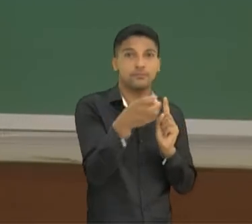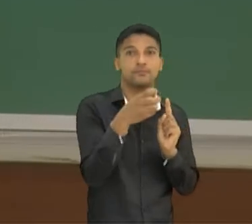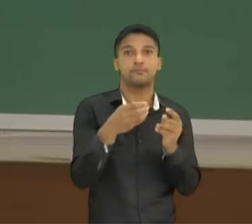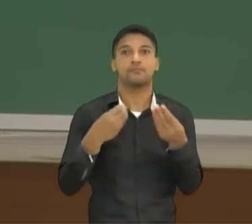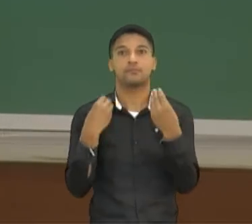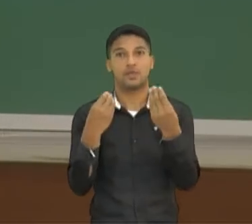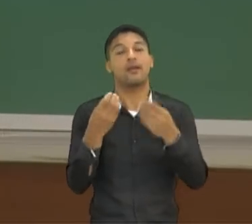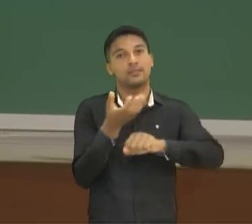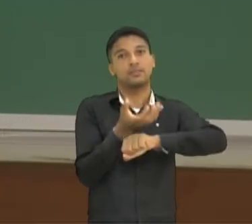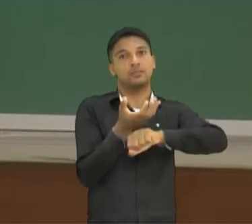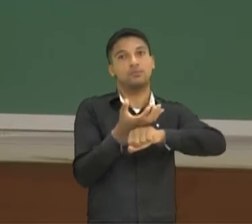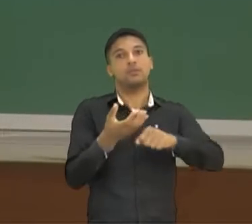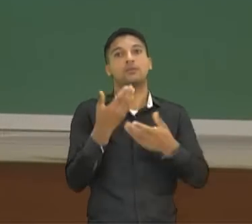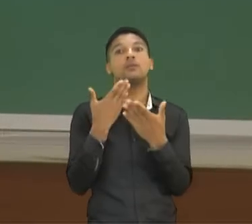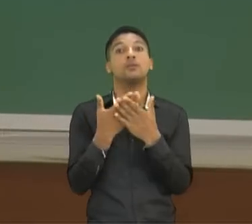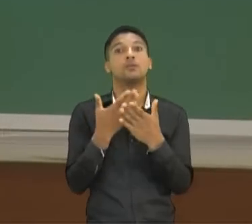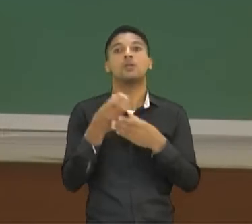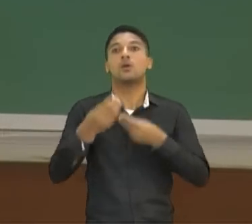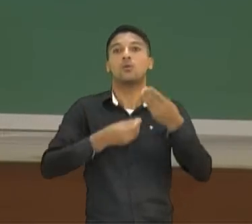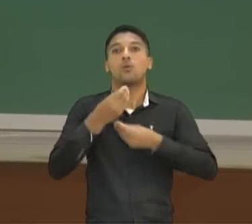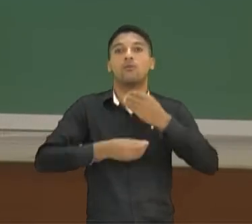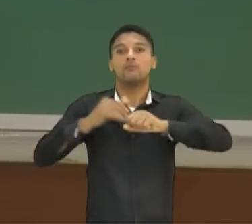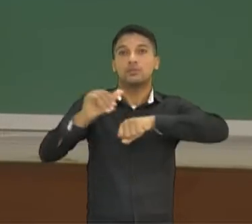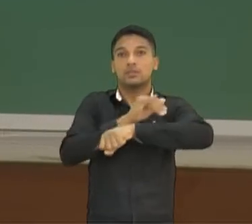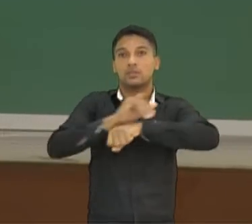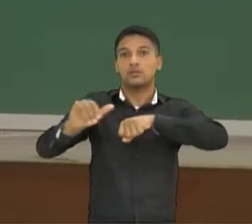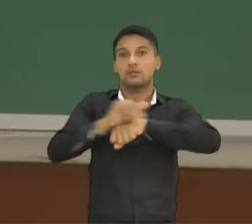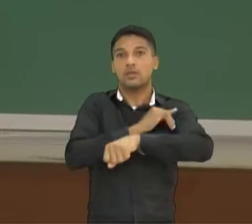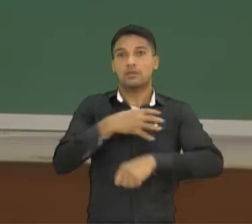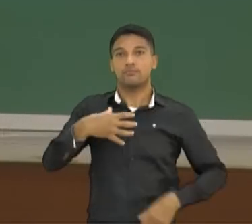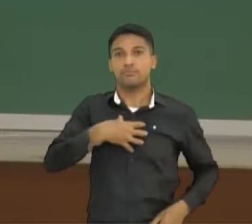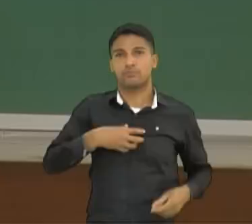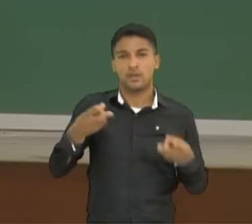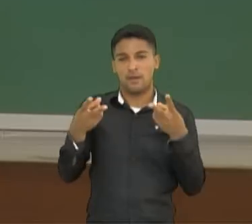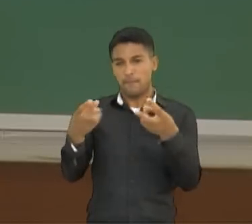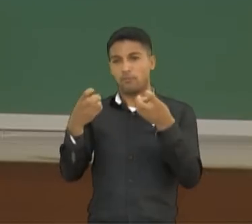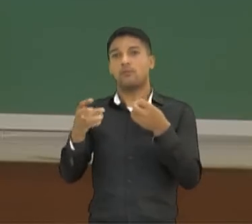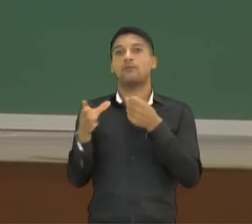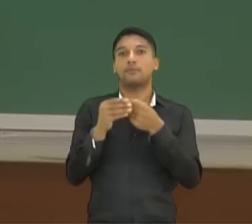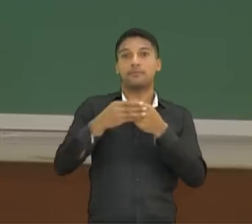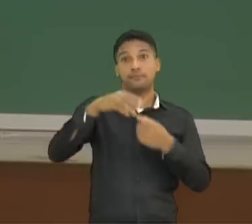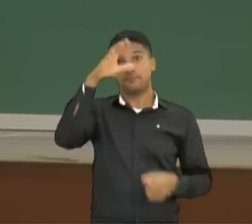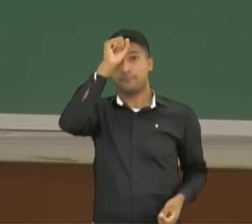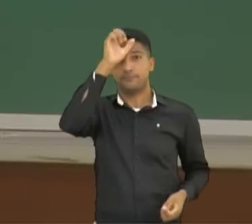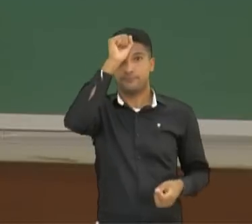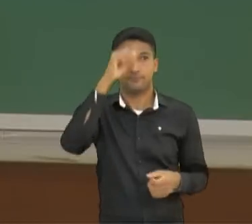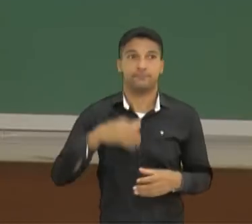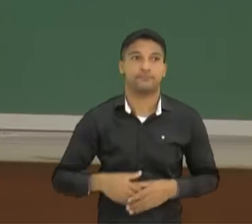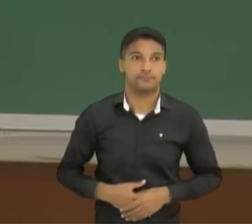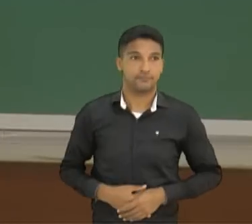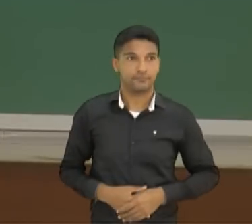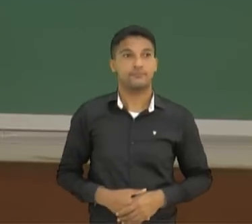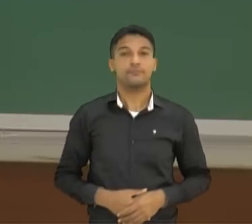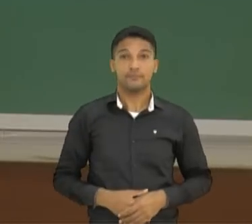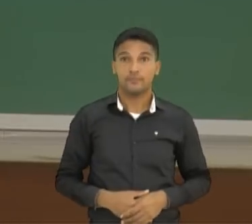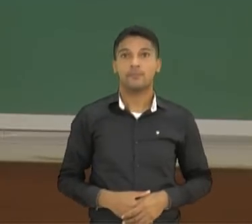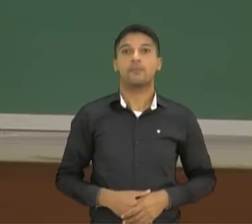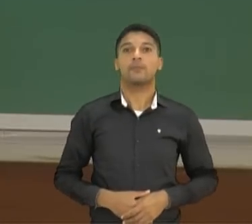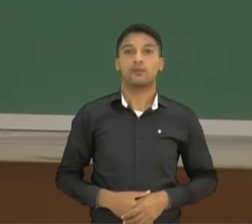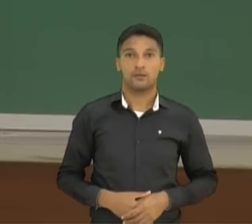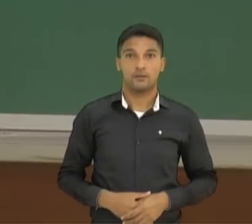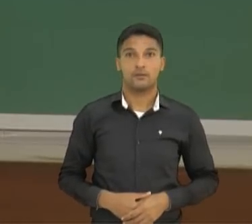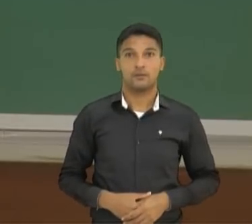ter uma outra disciplina, outros estudos, outros temas, na verdade, né, outros conteúdos